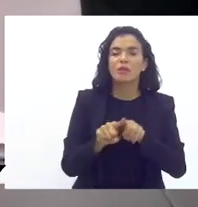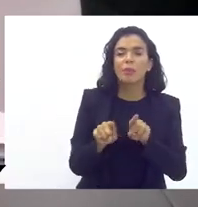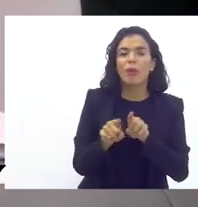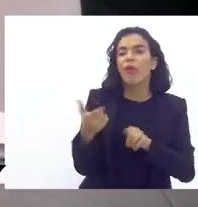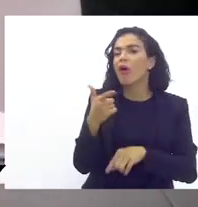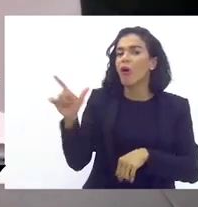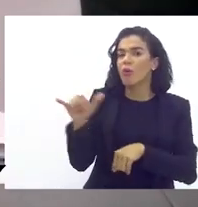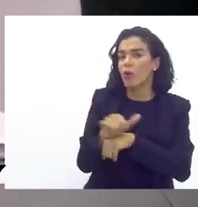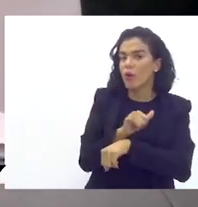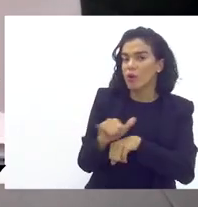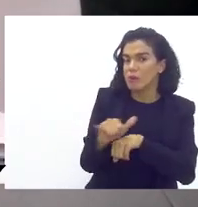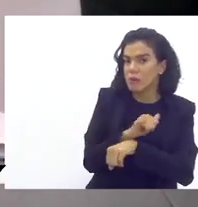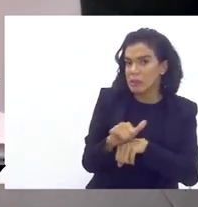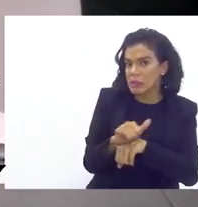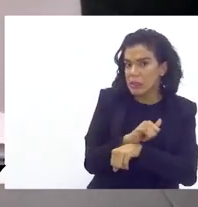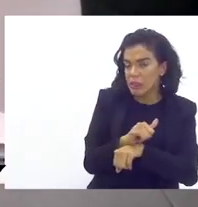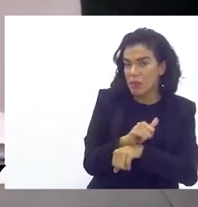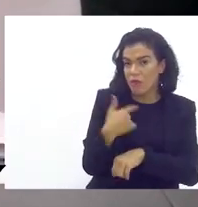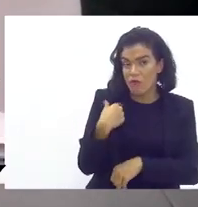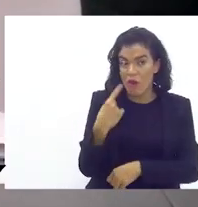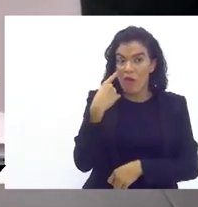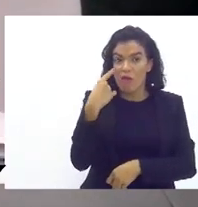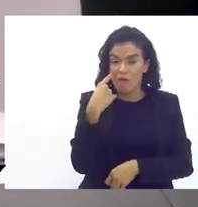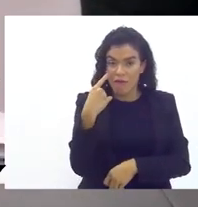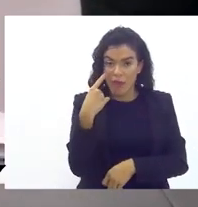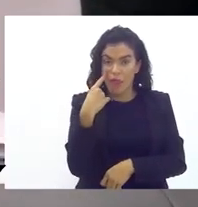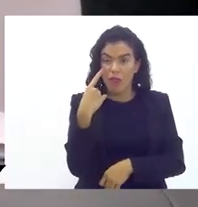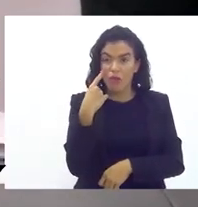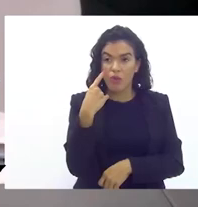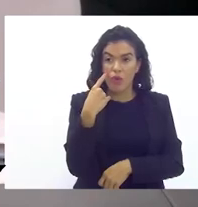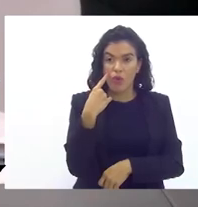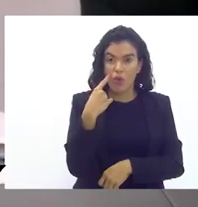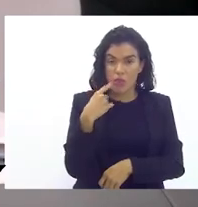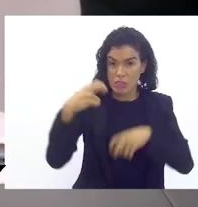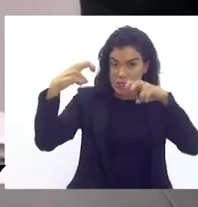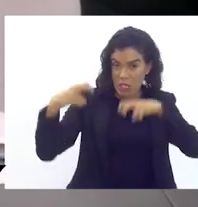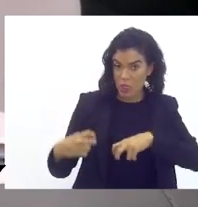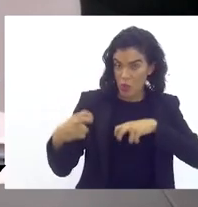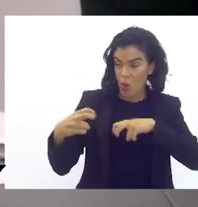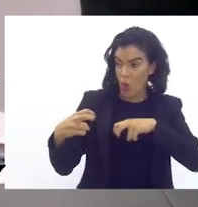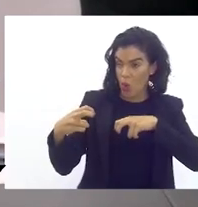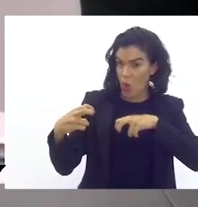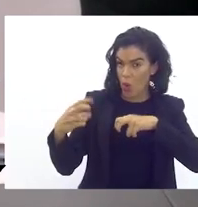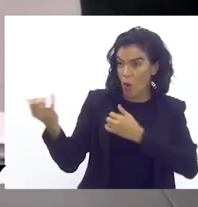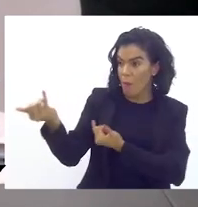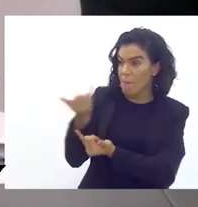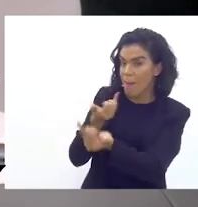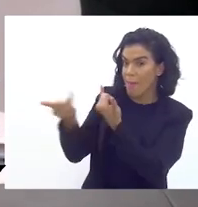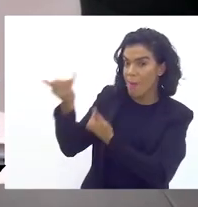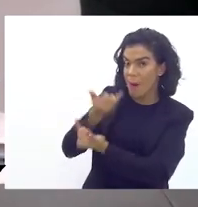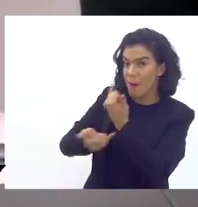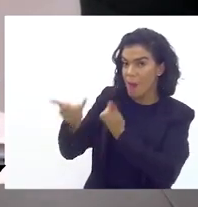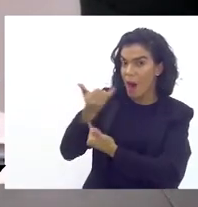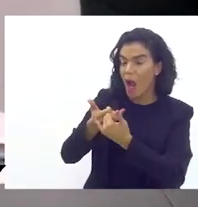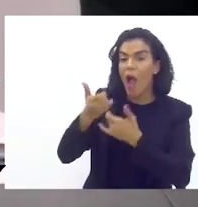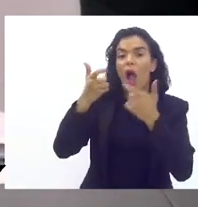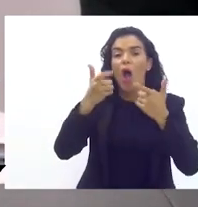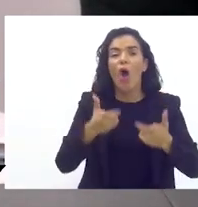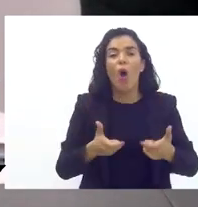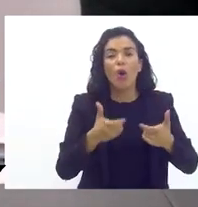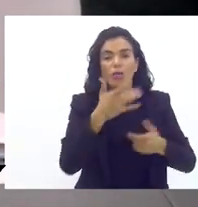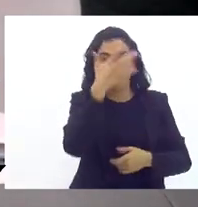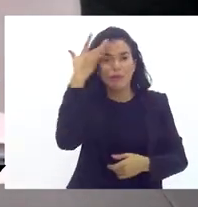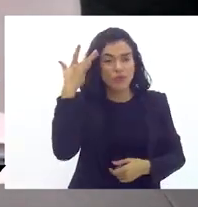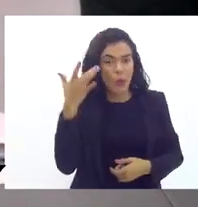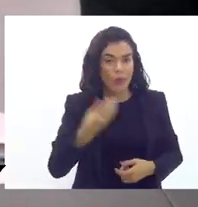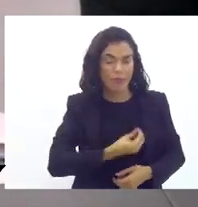as outras medidas se foi vendo quem é choview a pessoa que está sendo acusada onde é que ela tava qual era